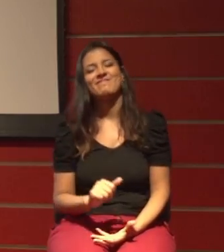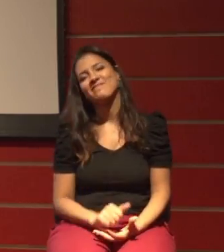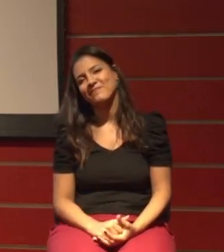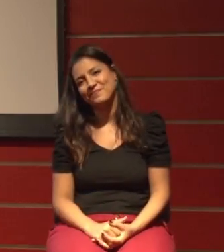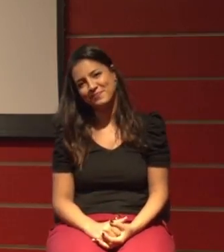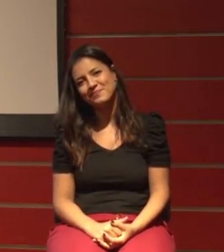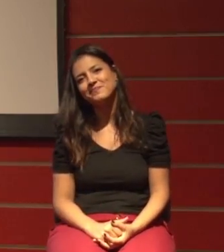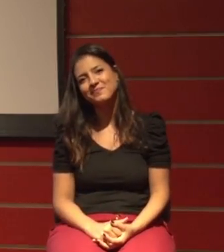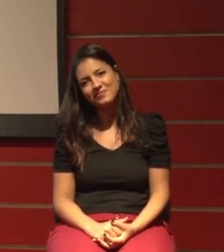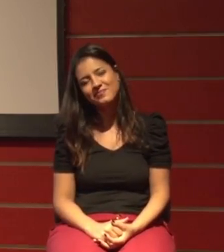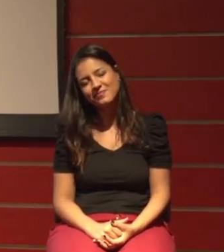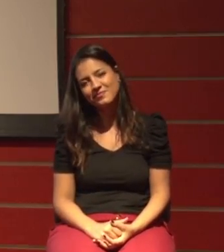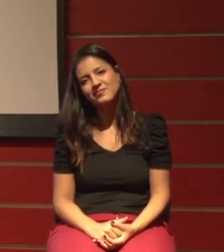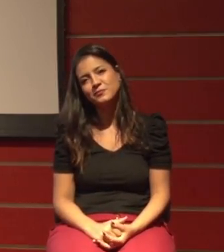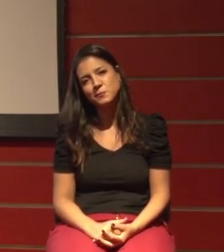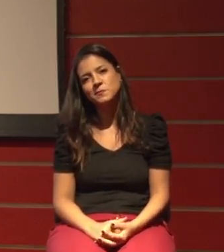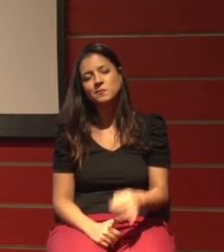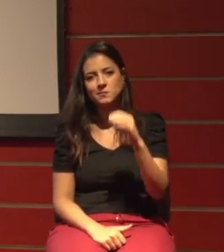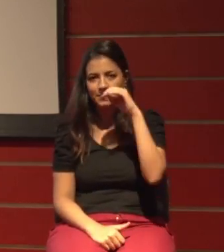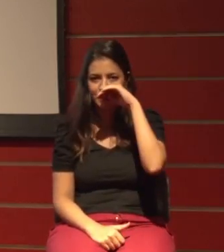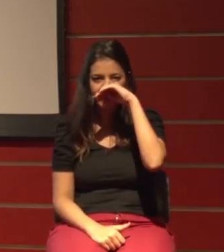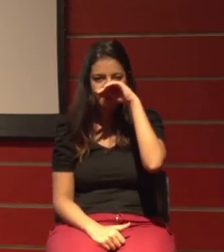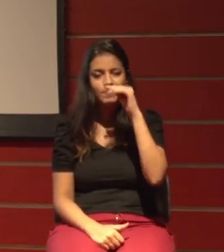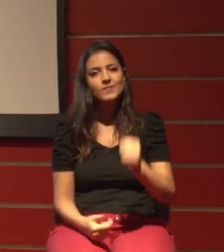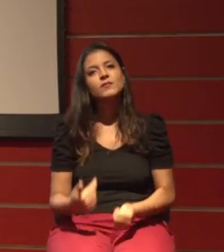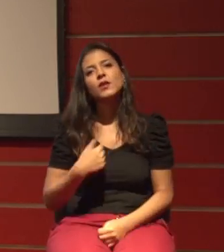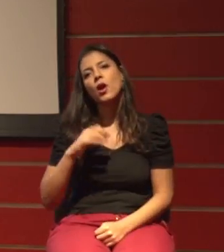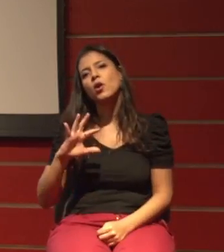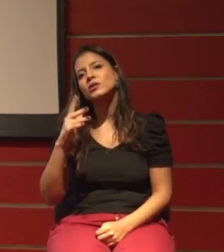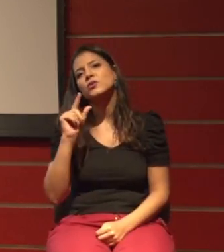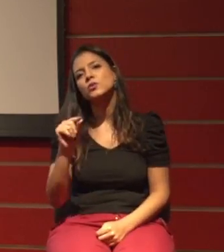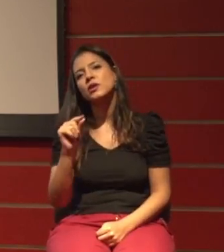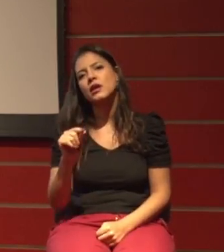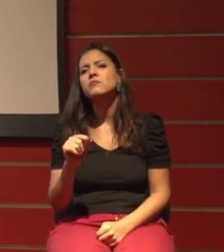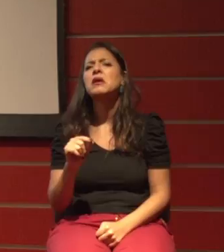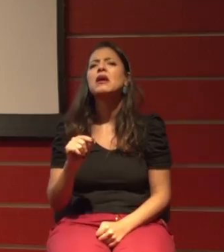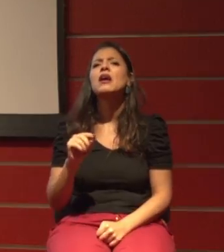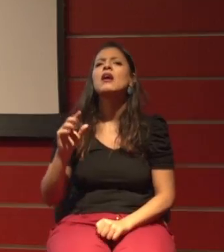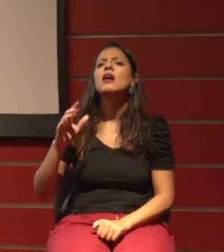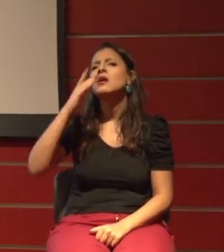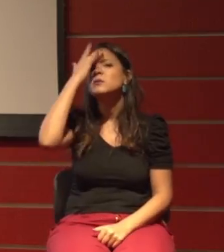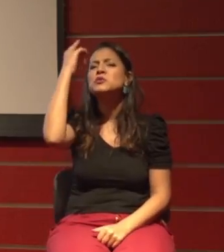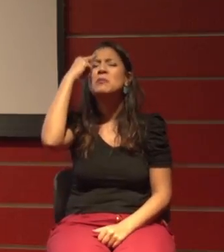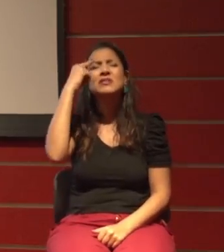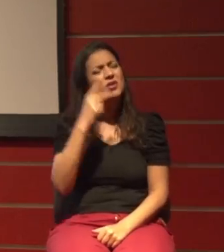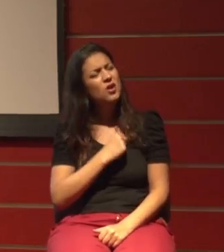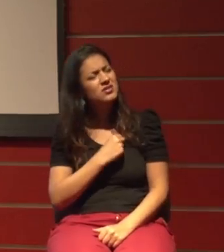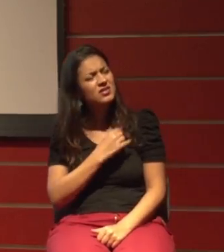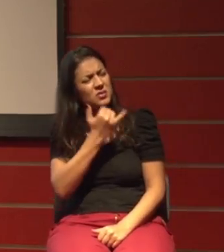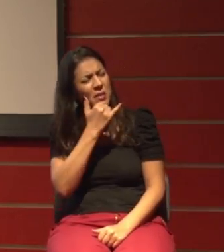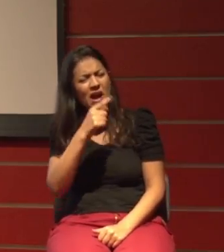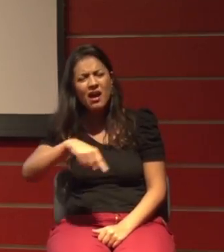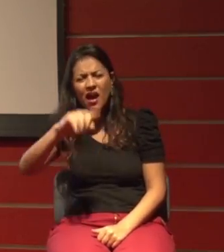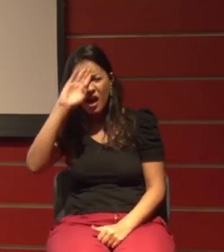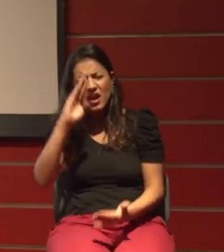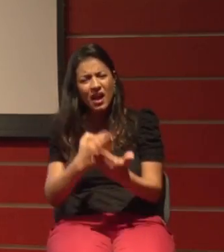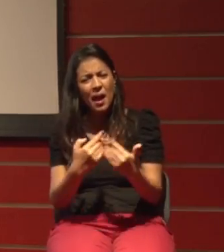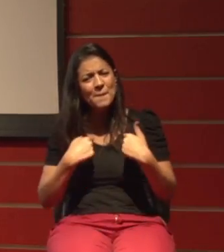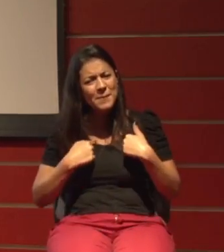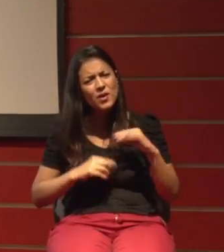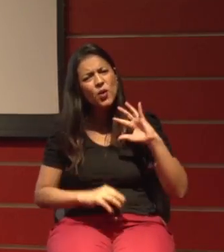essa e o que tem acontecido comigo às vezes eu falo pô será que as pessoas vão achar que eu que que eu realmente viv isso que isso realmente é